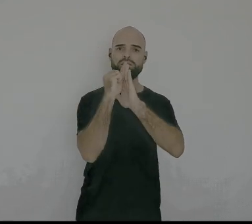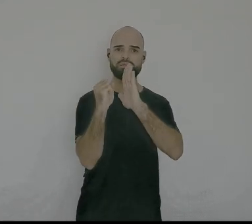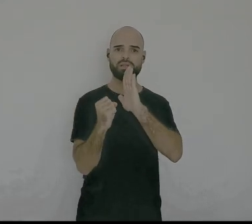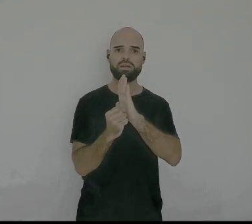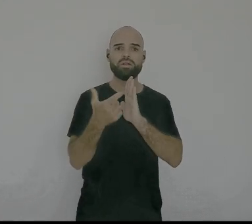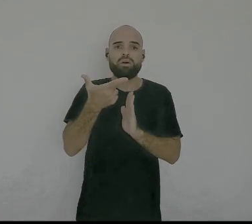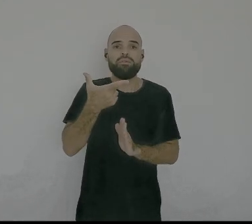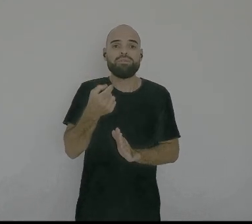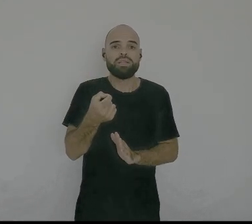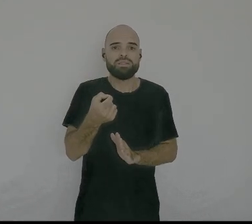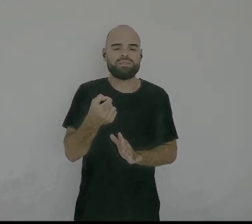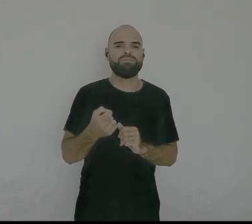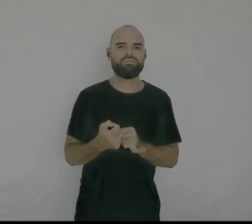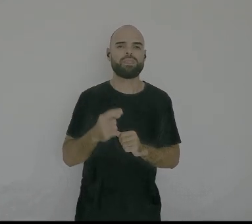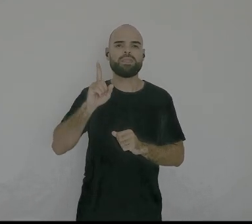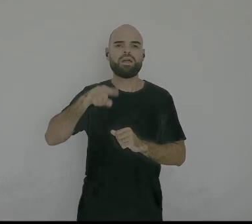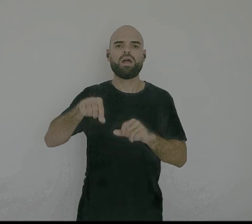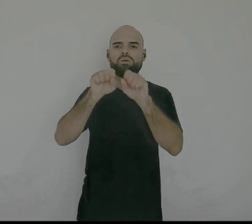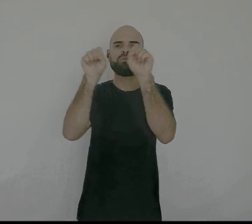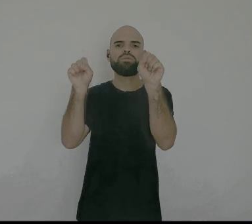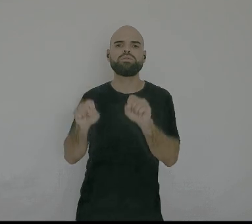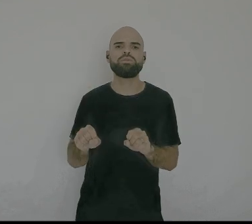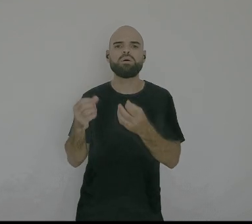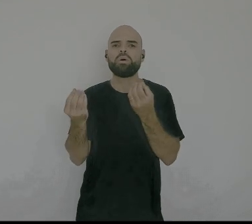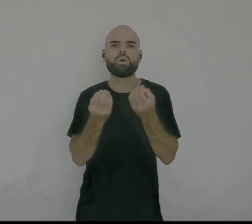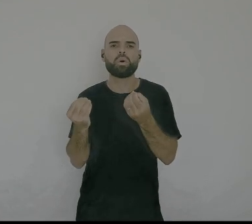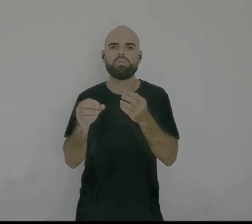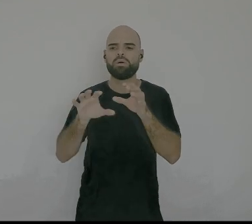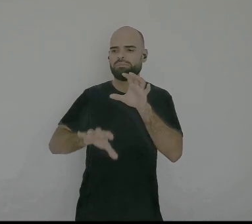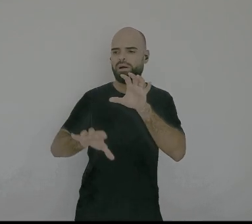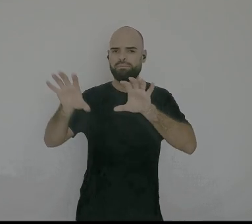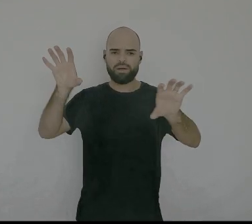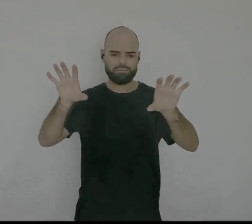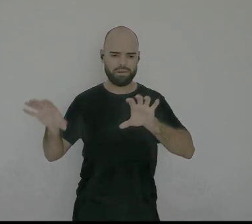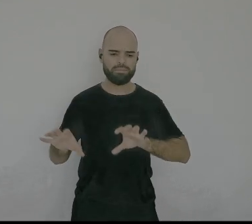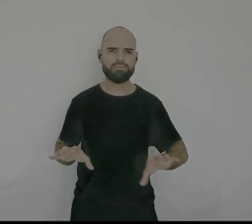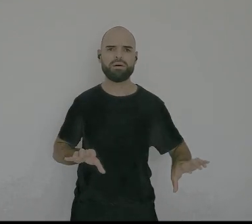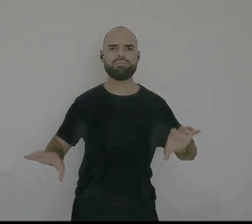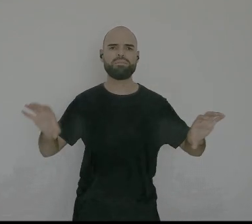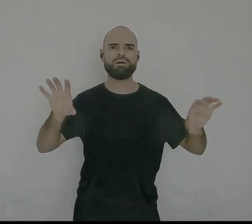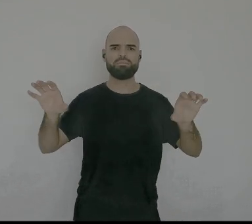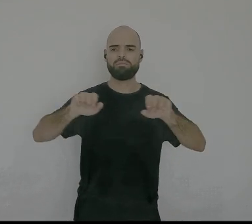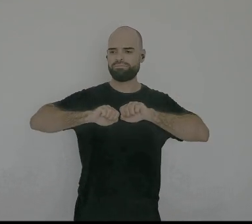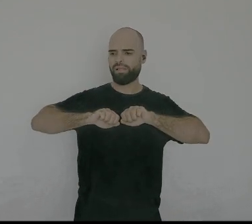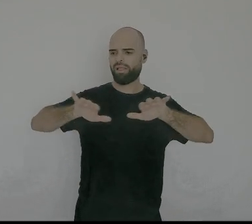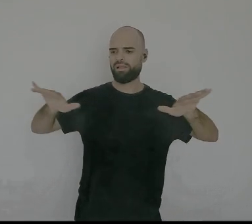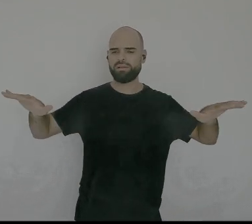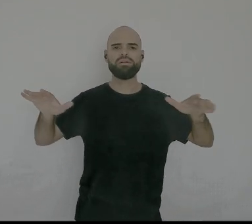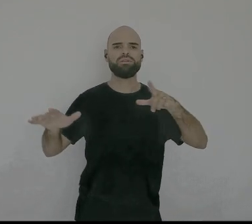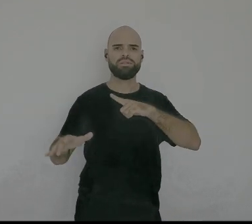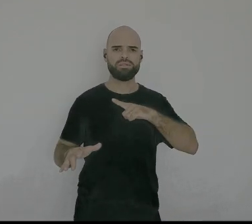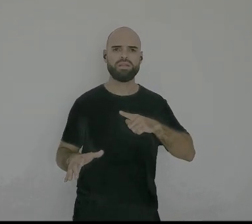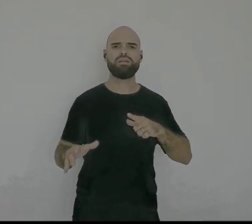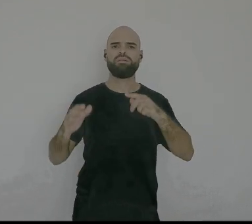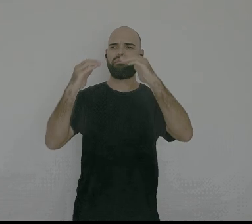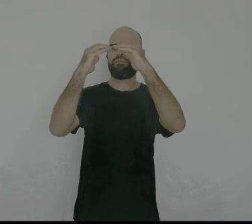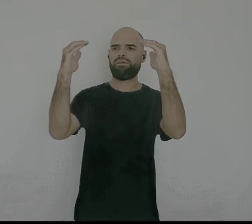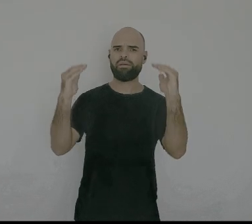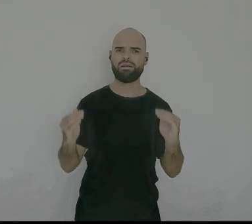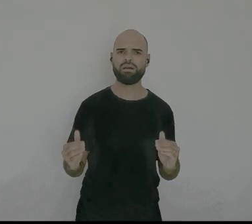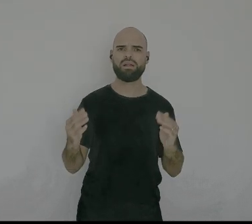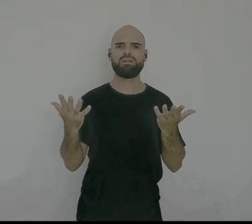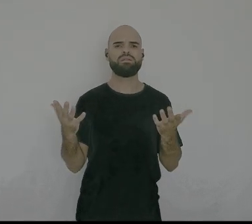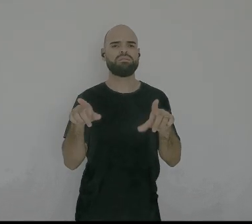quando predominavam as doenças infecciosas e os traumas, que é o sistema fragmentado, que se organiza por